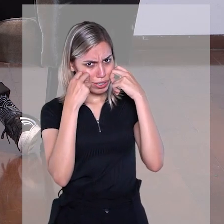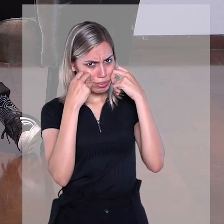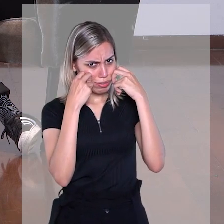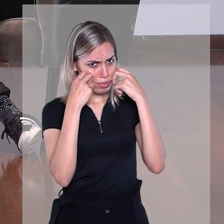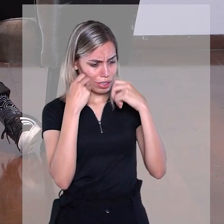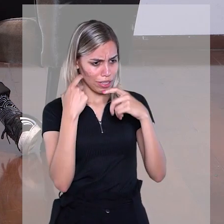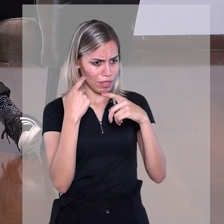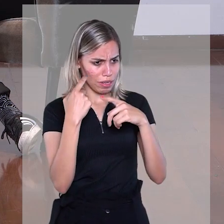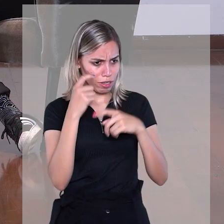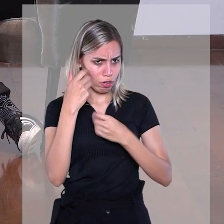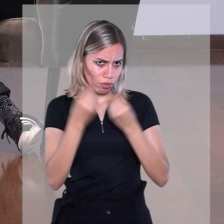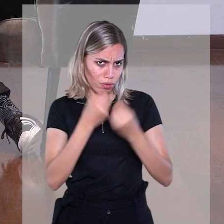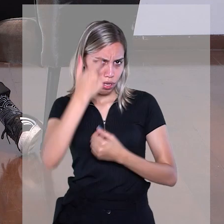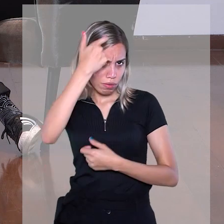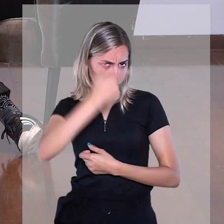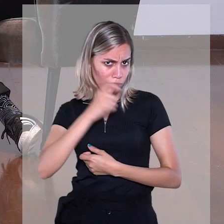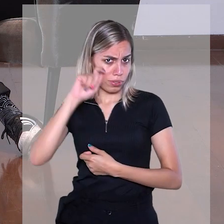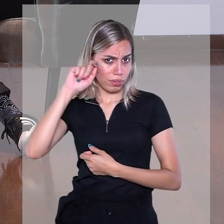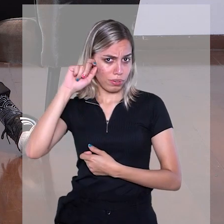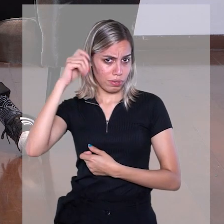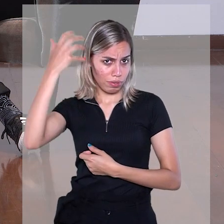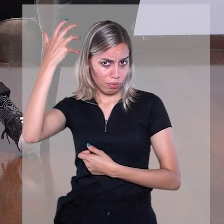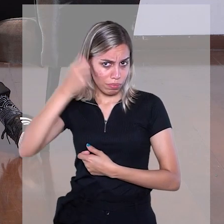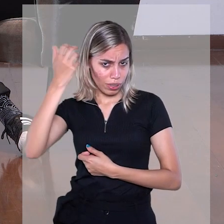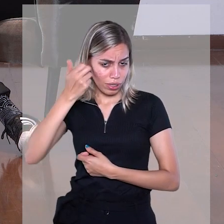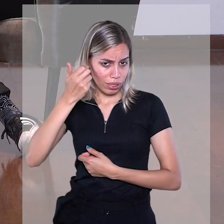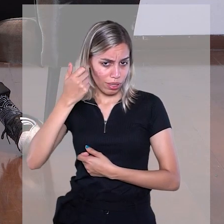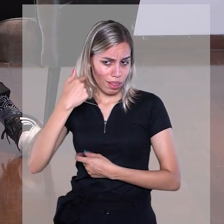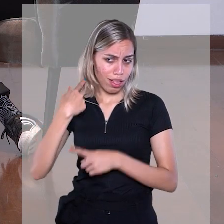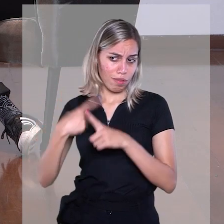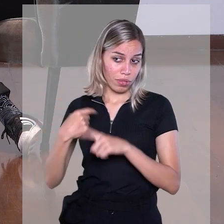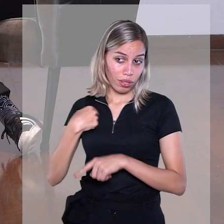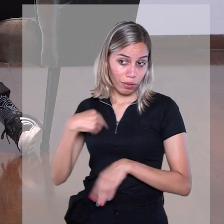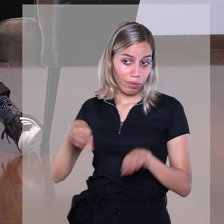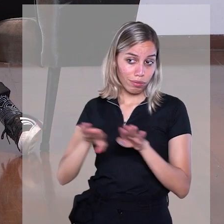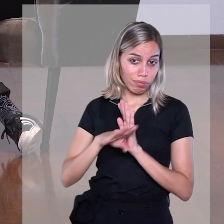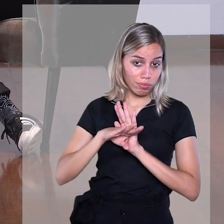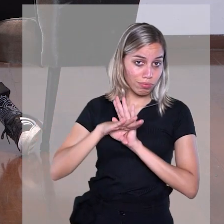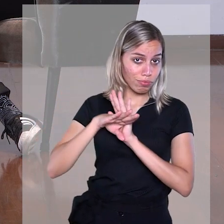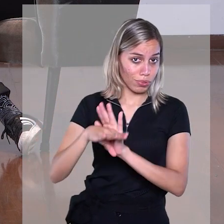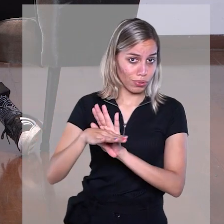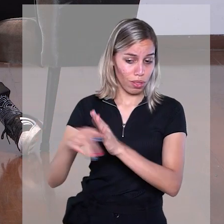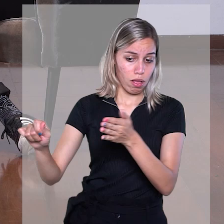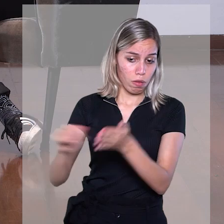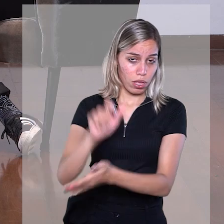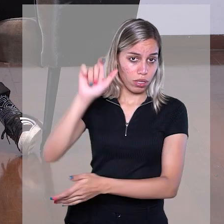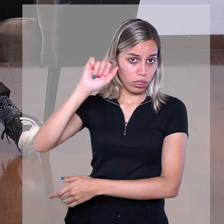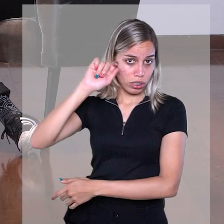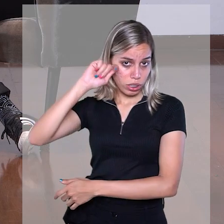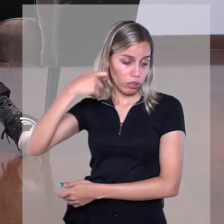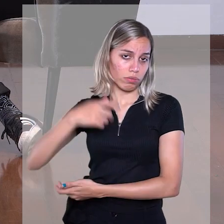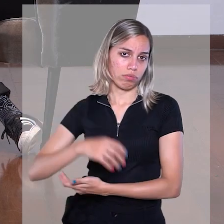como branco, ter participado desse processo de apagamento, porque participei, mesmo não participando,